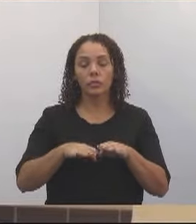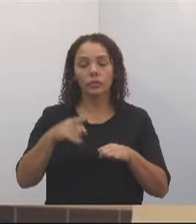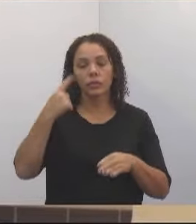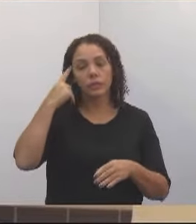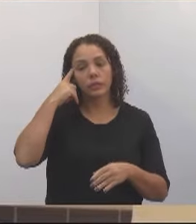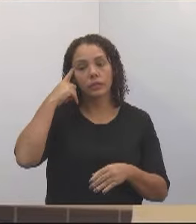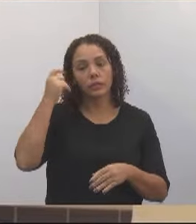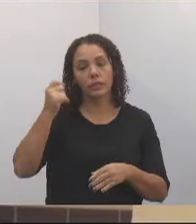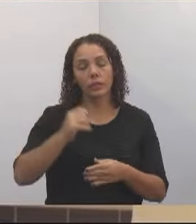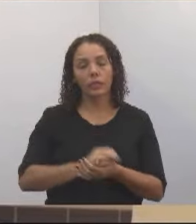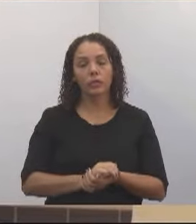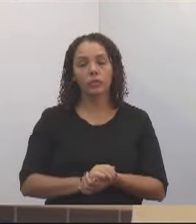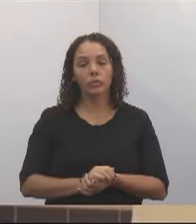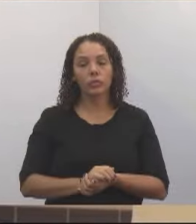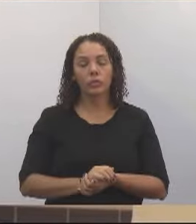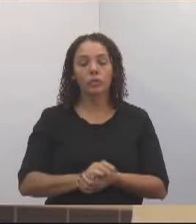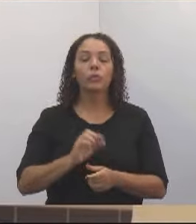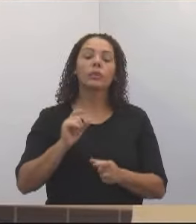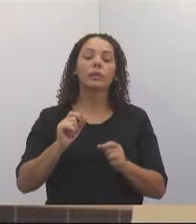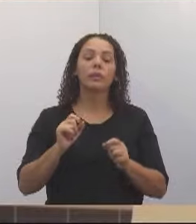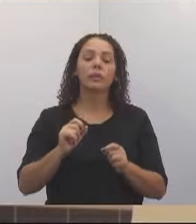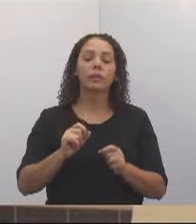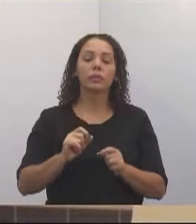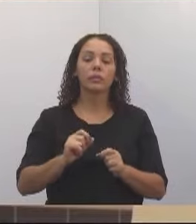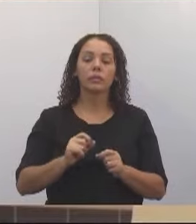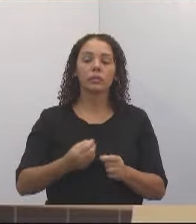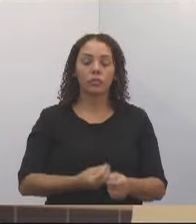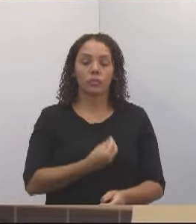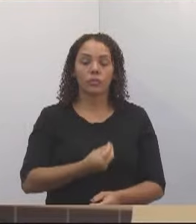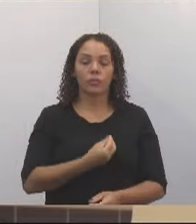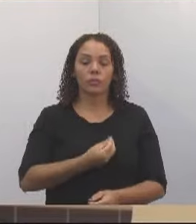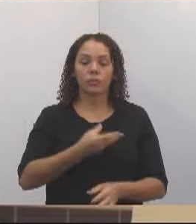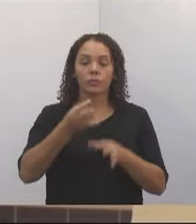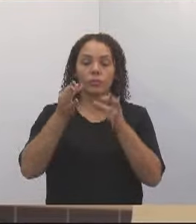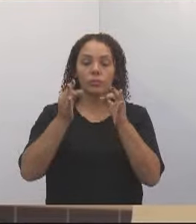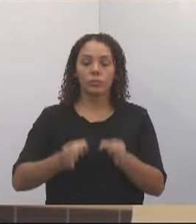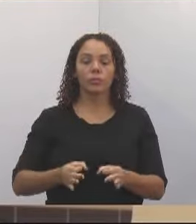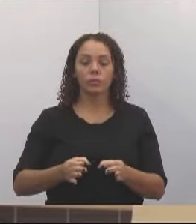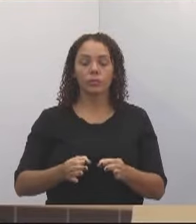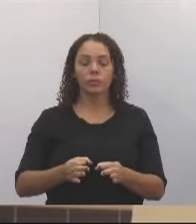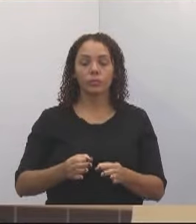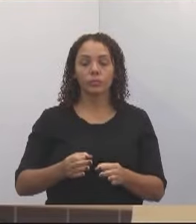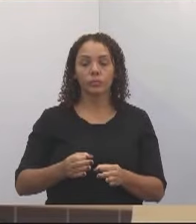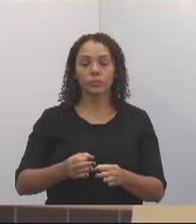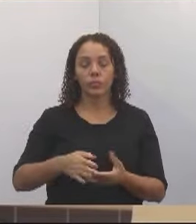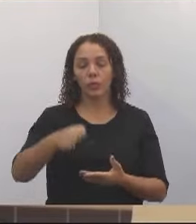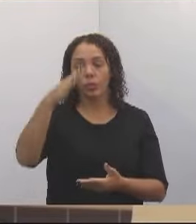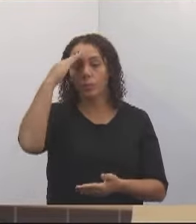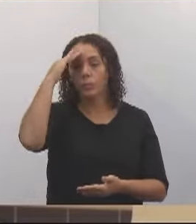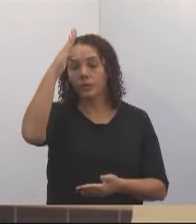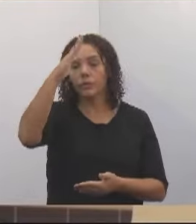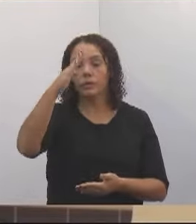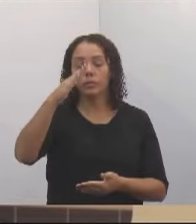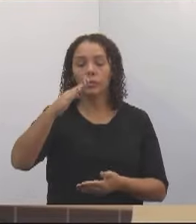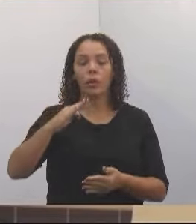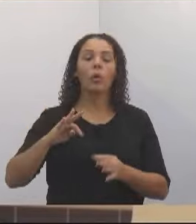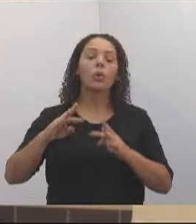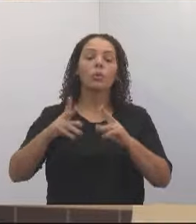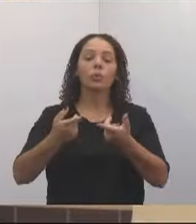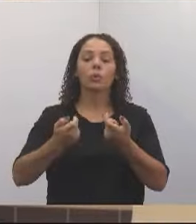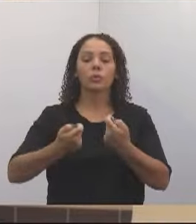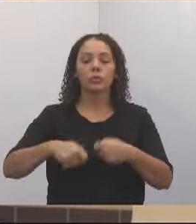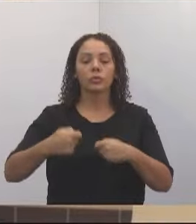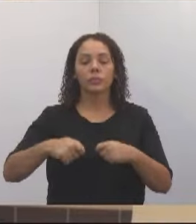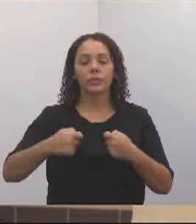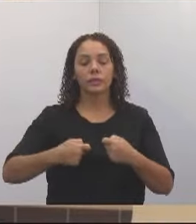comum de honestidade. Isso é fundamental, um princípio que deve pautar